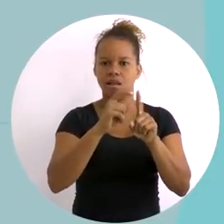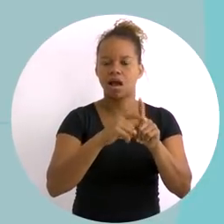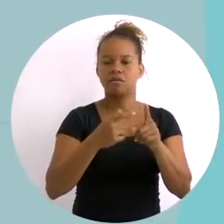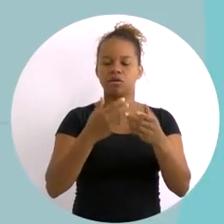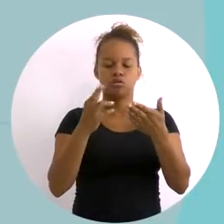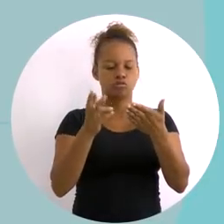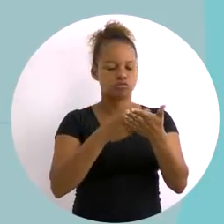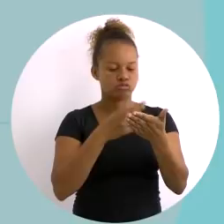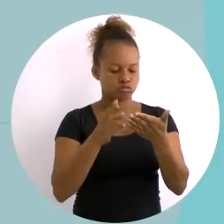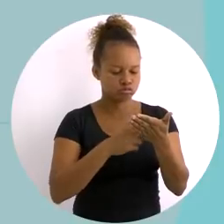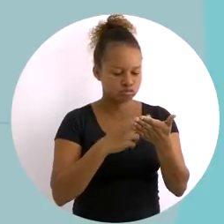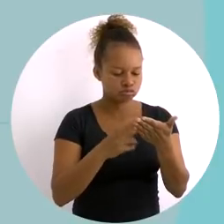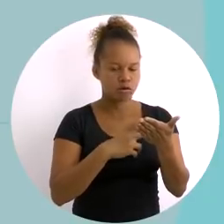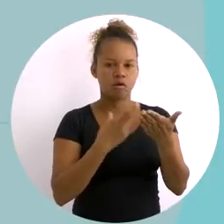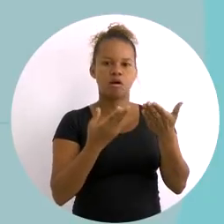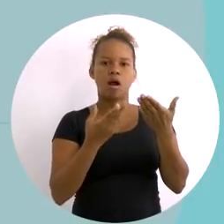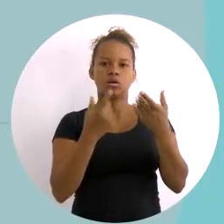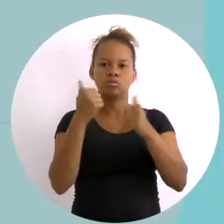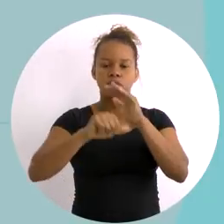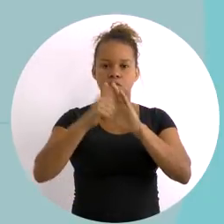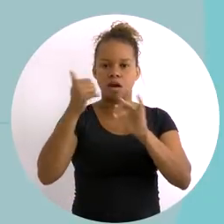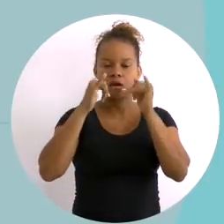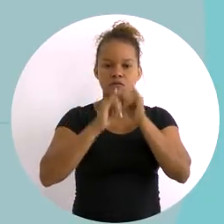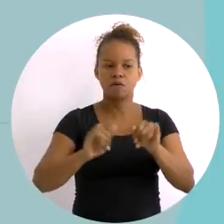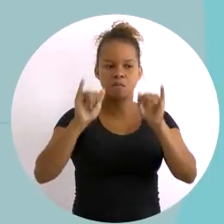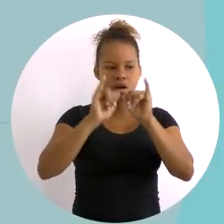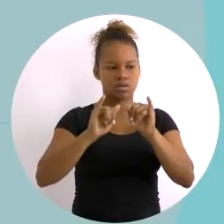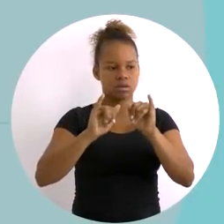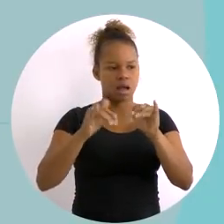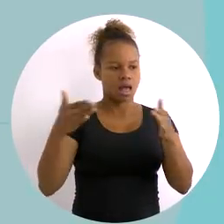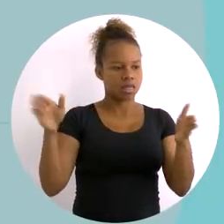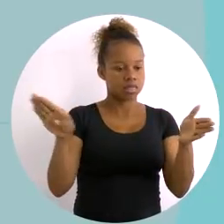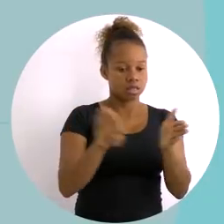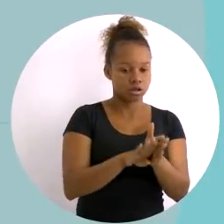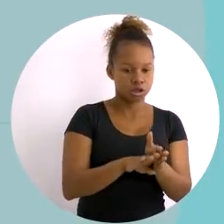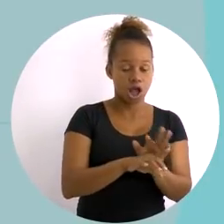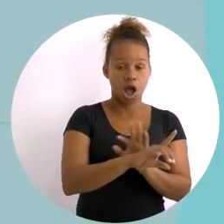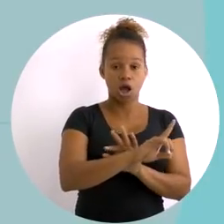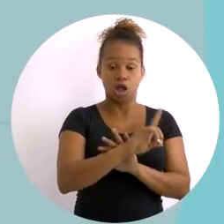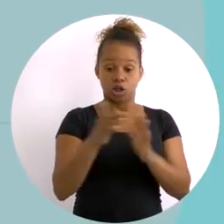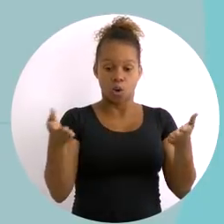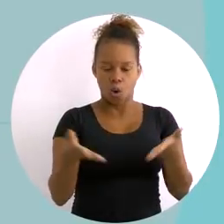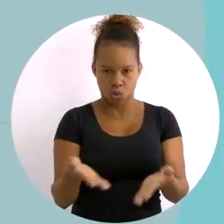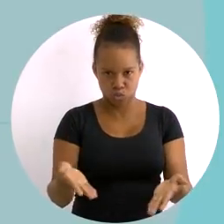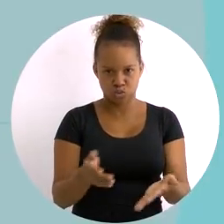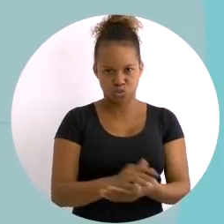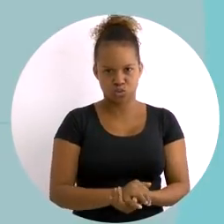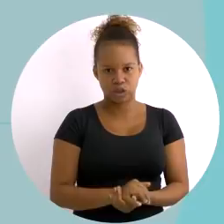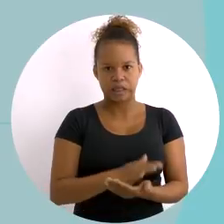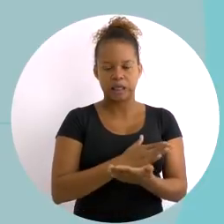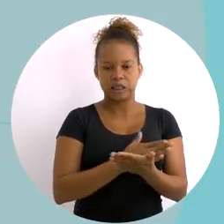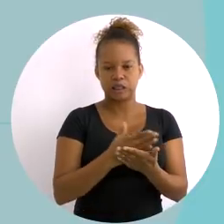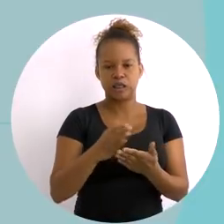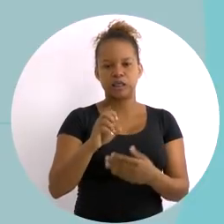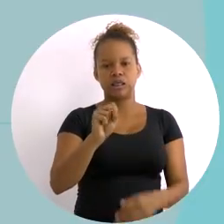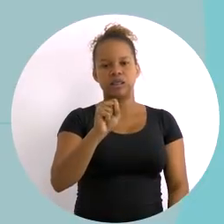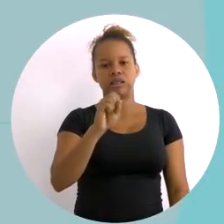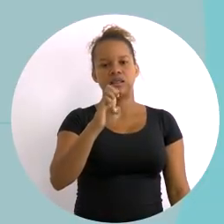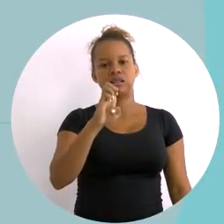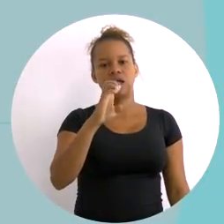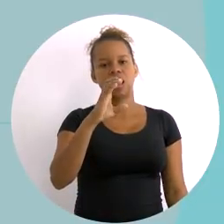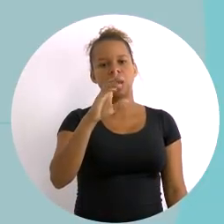primeiros jornais, as primeiras informações, até nós chegarmos aos dias de hoje, esse início de século